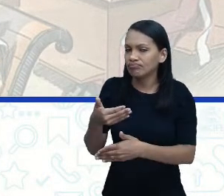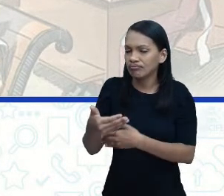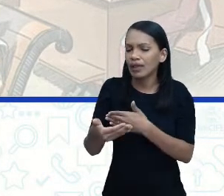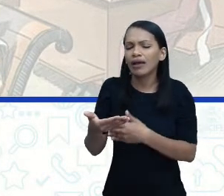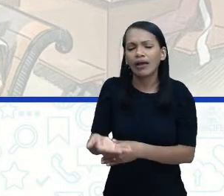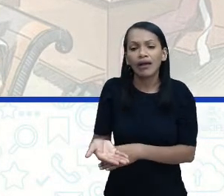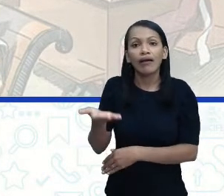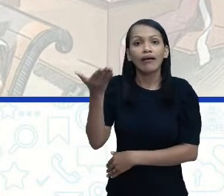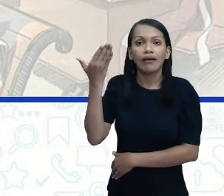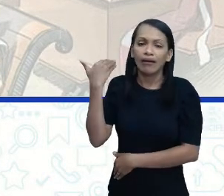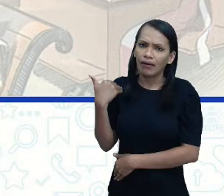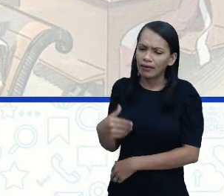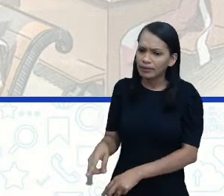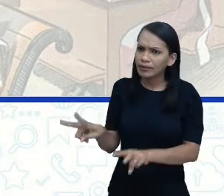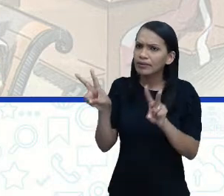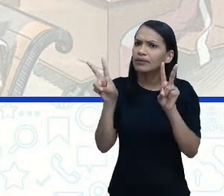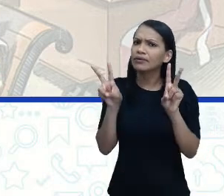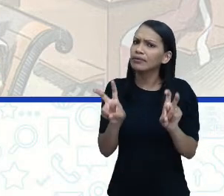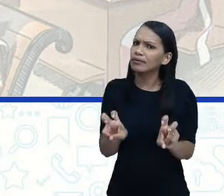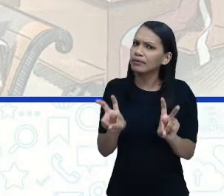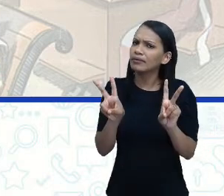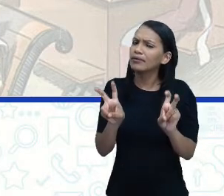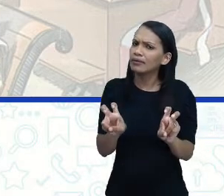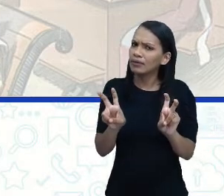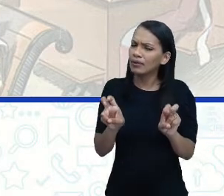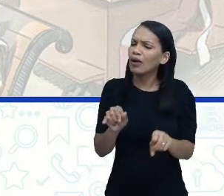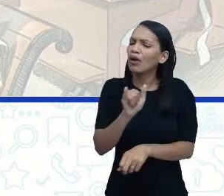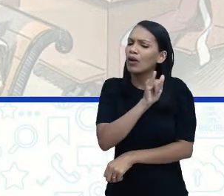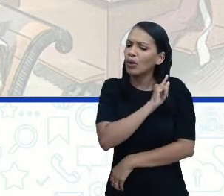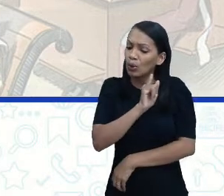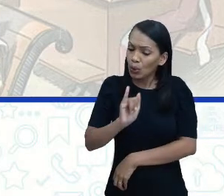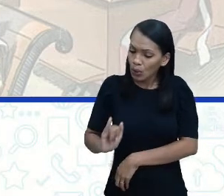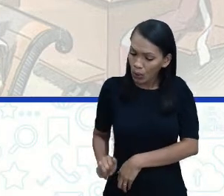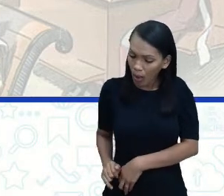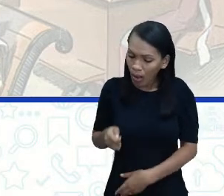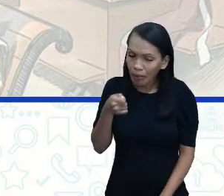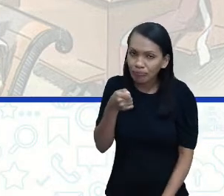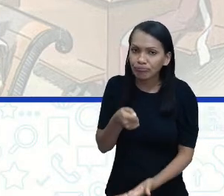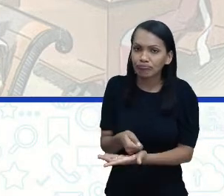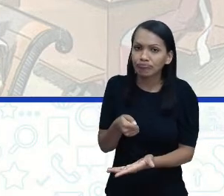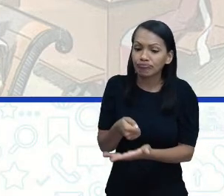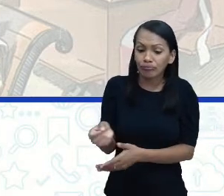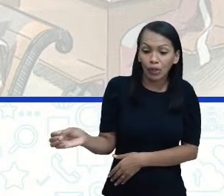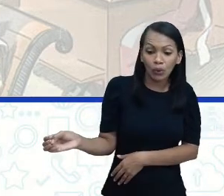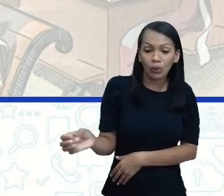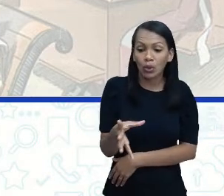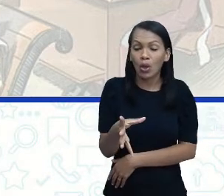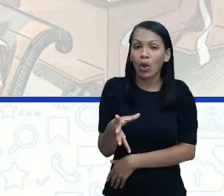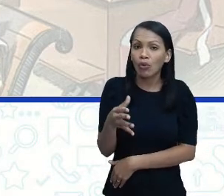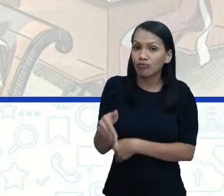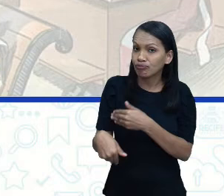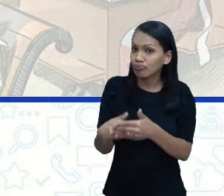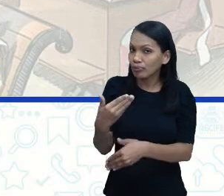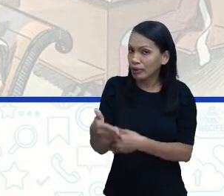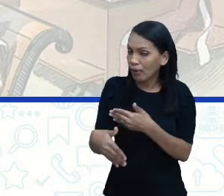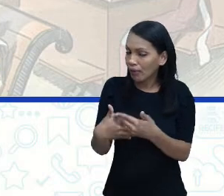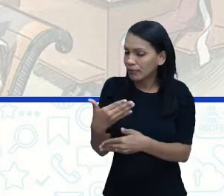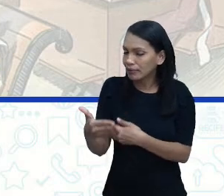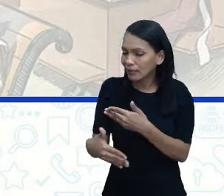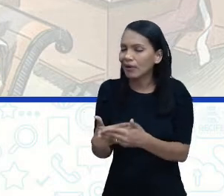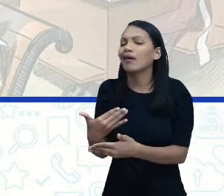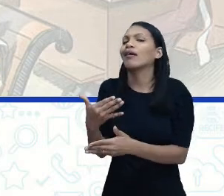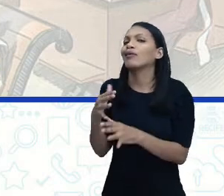antes da gente entrar na temática aqui do imperialismo, esse novo processo de colonização ele vai ser um novo